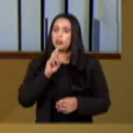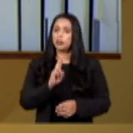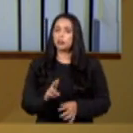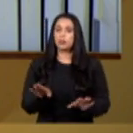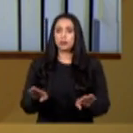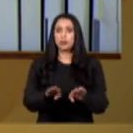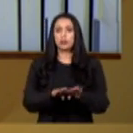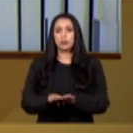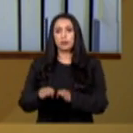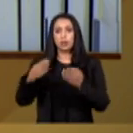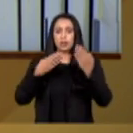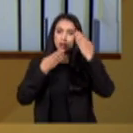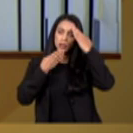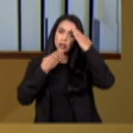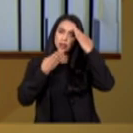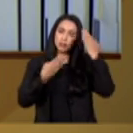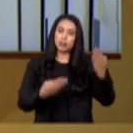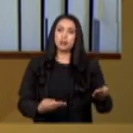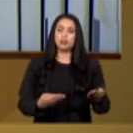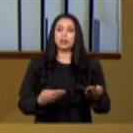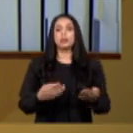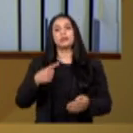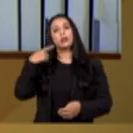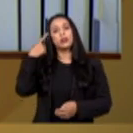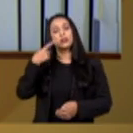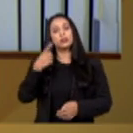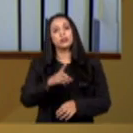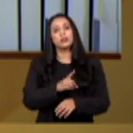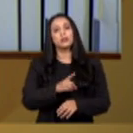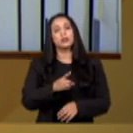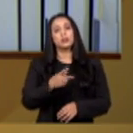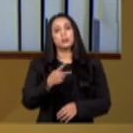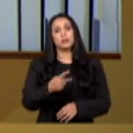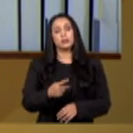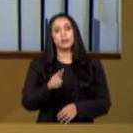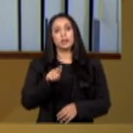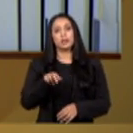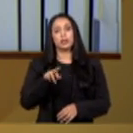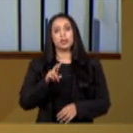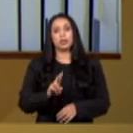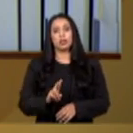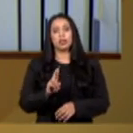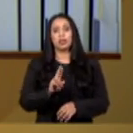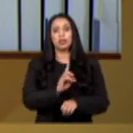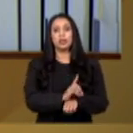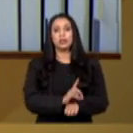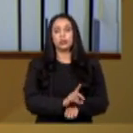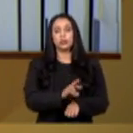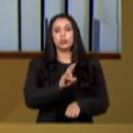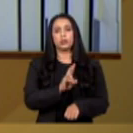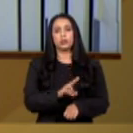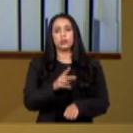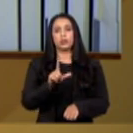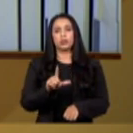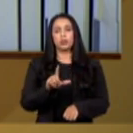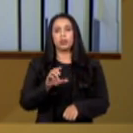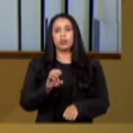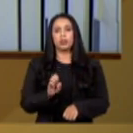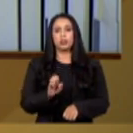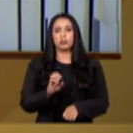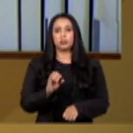a umidade agradeço a brilhante advogado doutor procurador do estado de são paulo doutor leonardo chaves